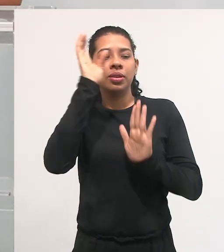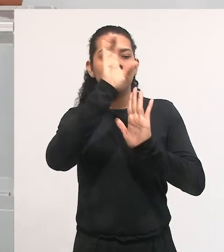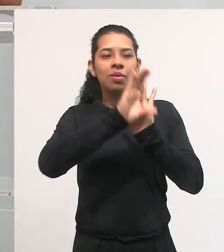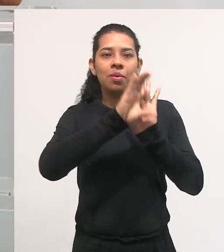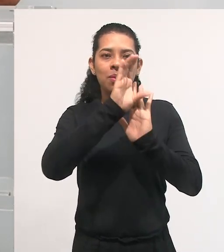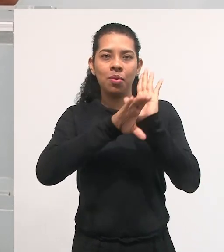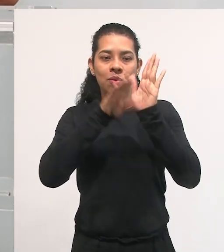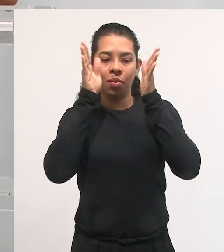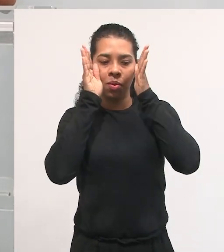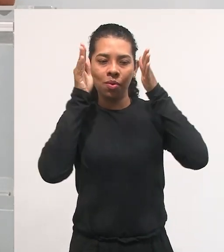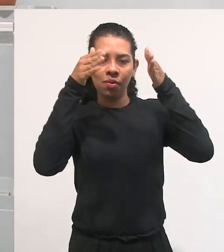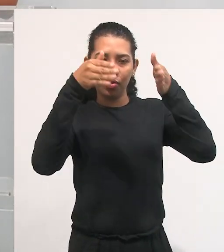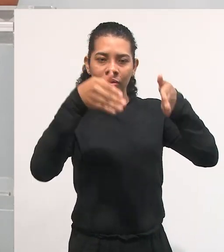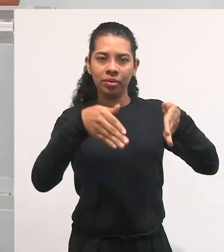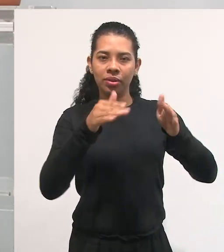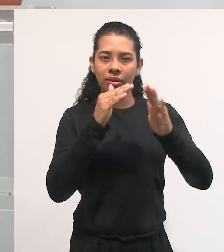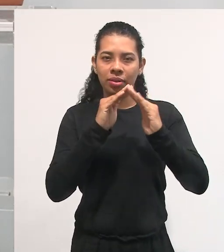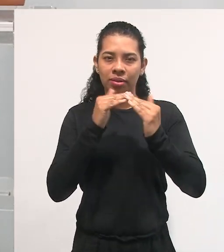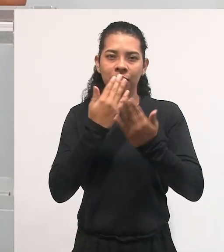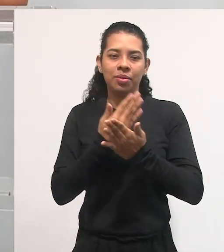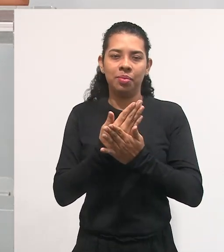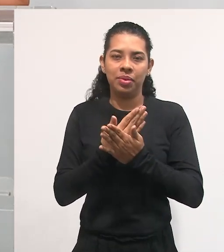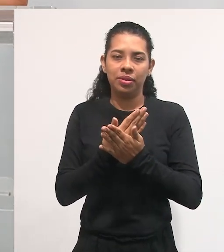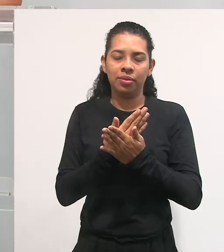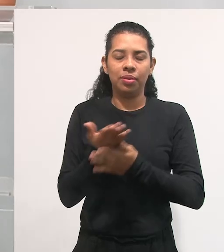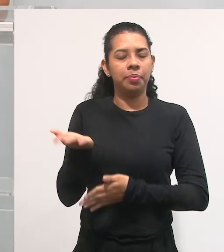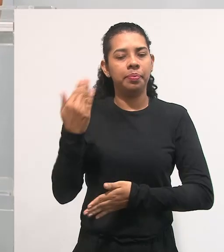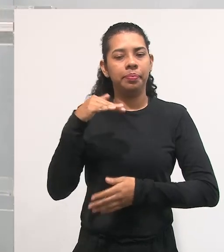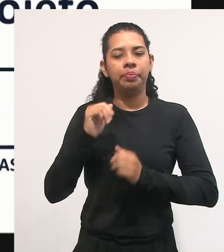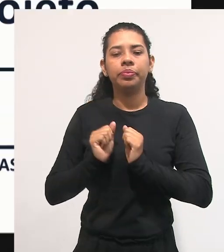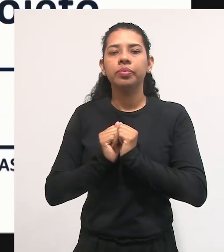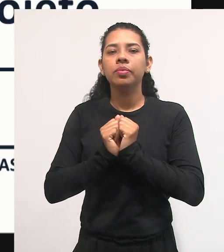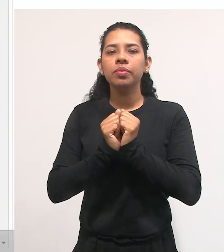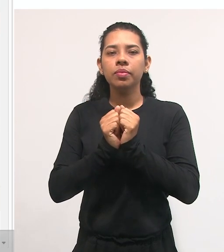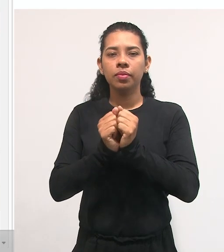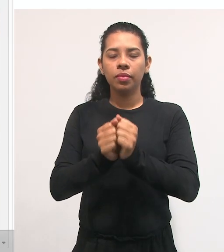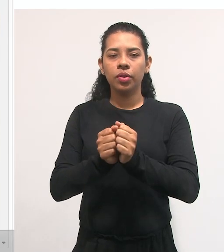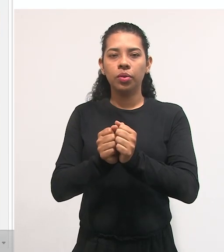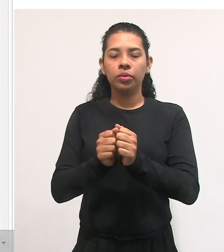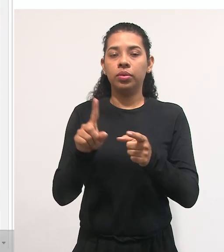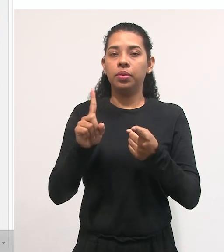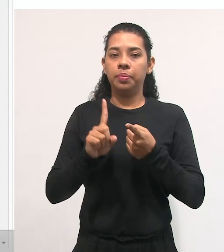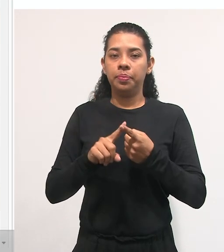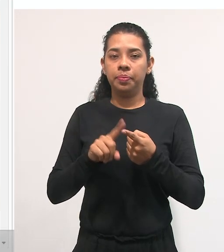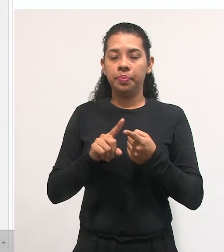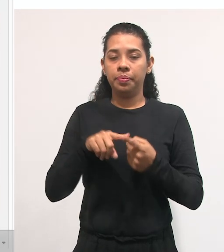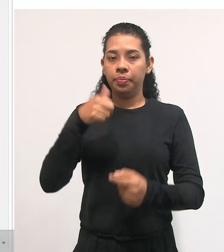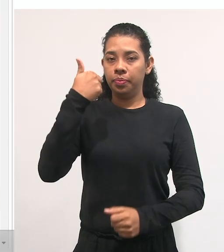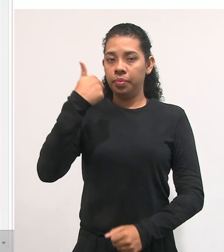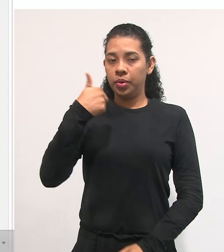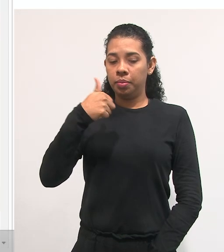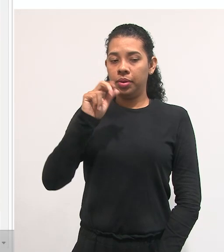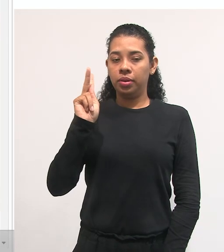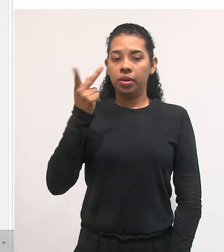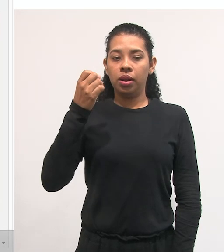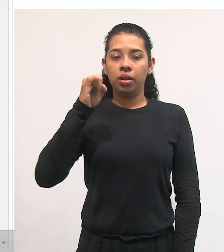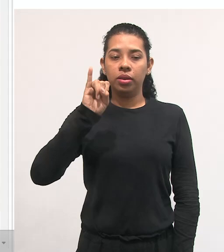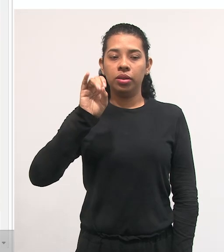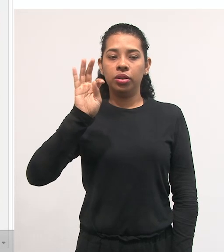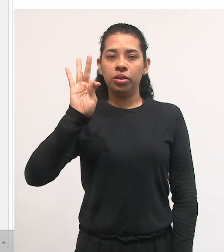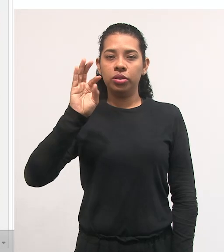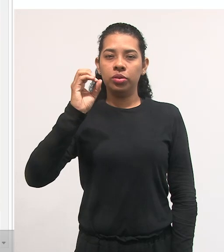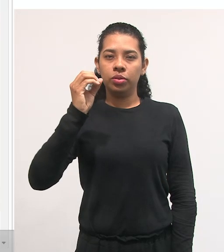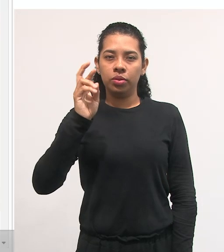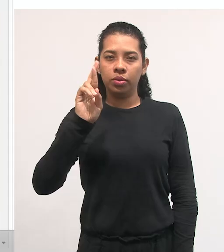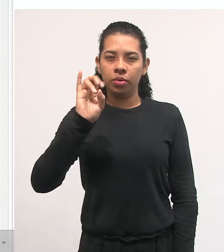é que eu vou ter esse currículo pensado para essa escola então vamos lá bom uma das primeiras coisas a respeito